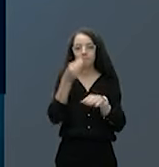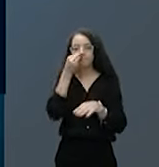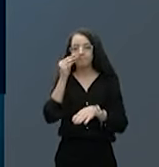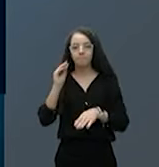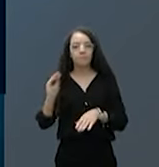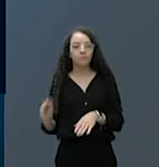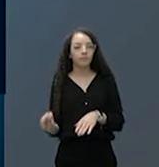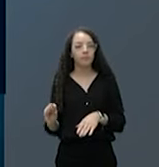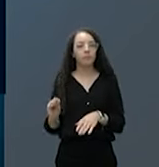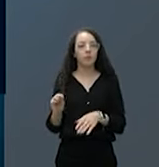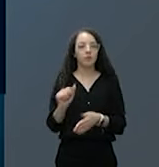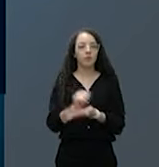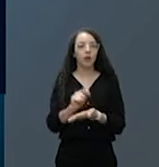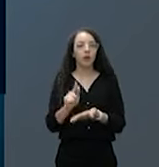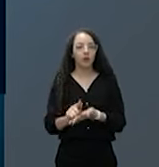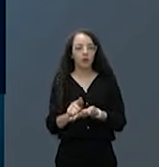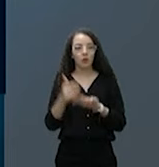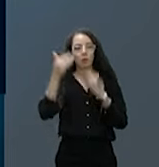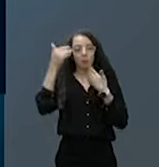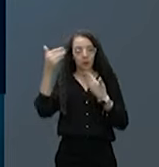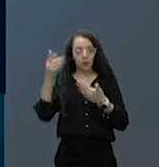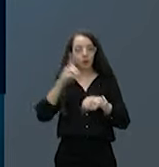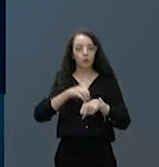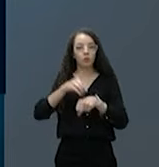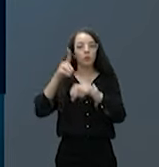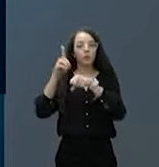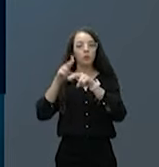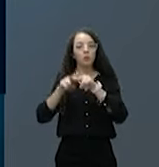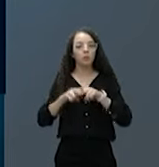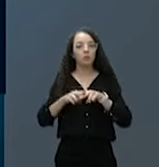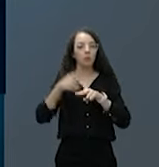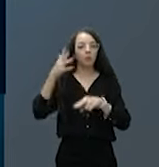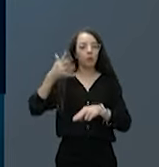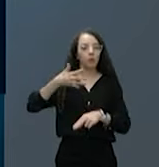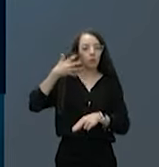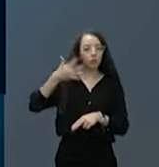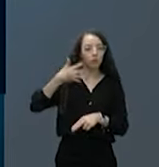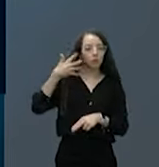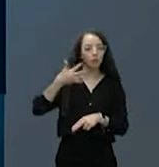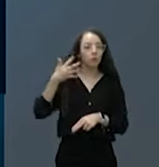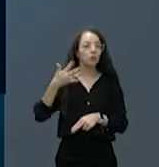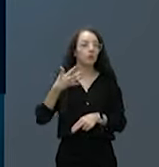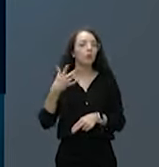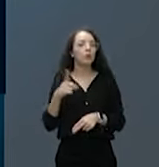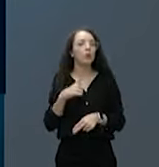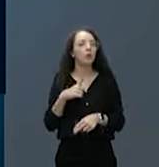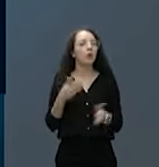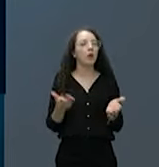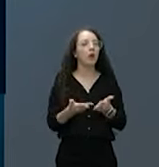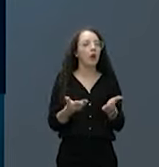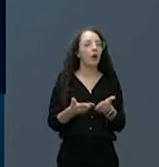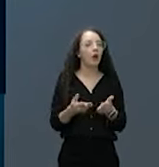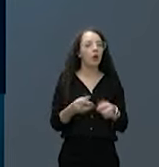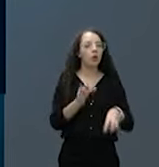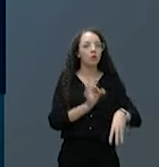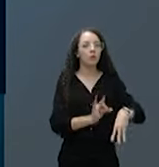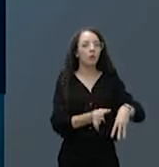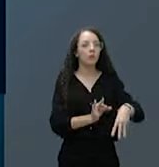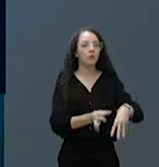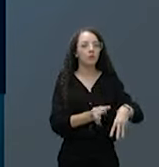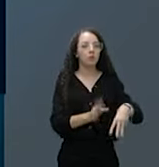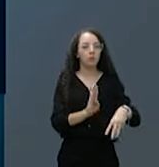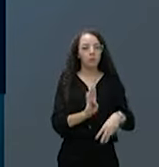sustentação. Nós temos ainda aqui uma queixa-crime, ministro Herman Benjamin. Vossa